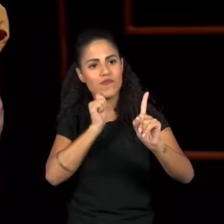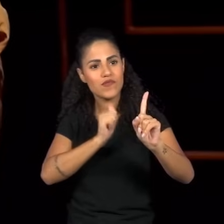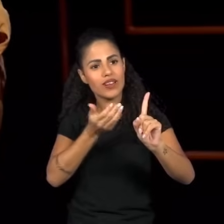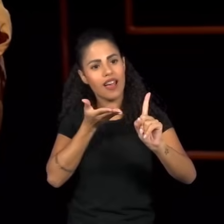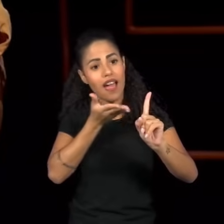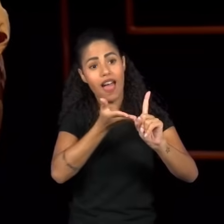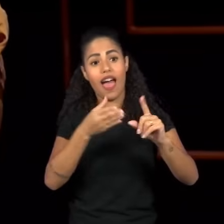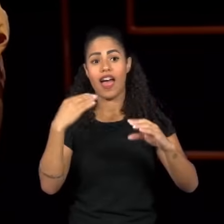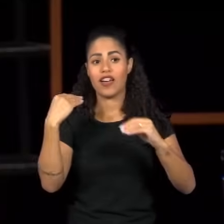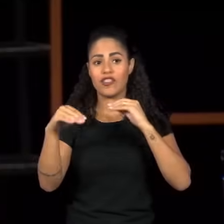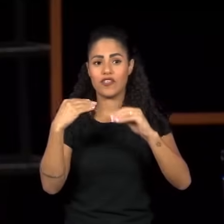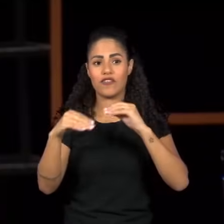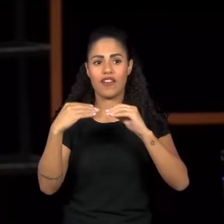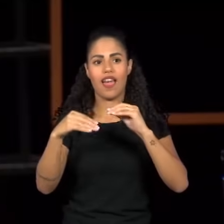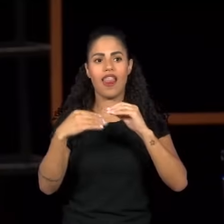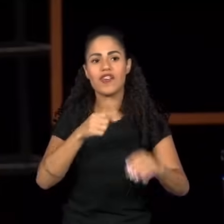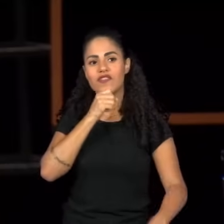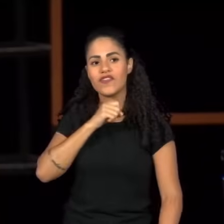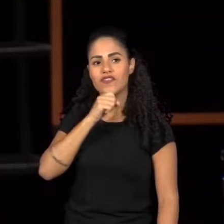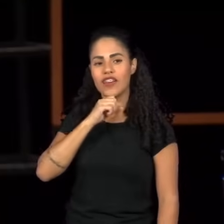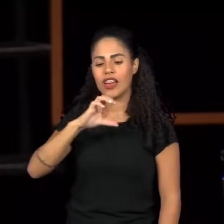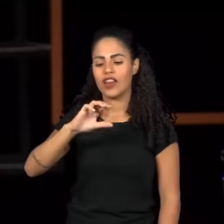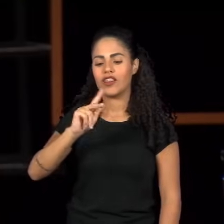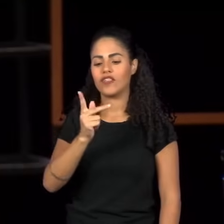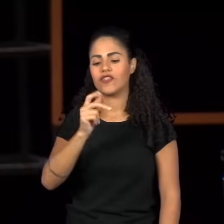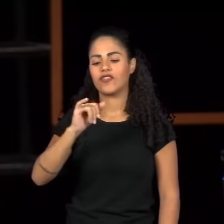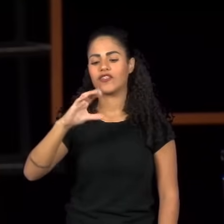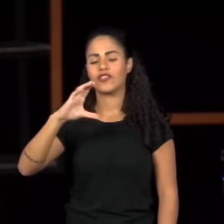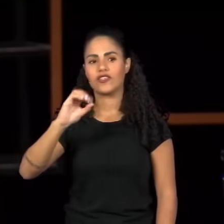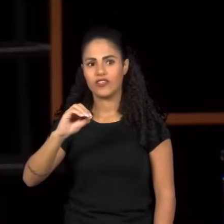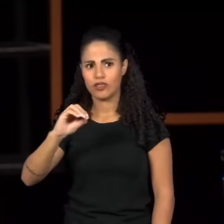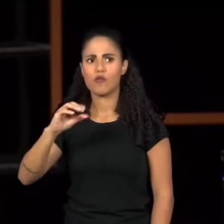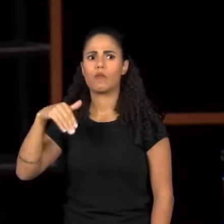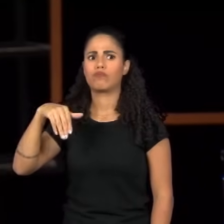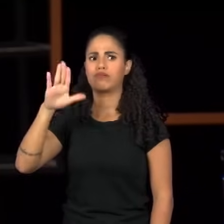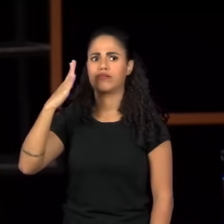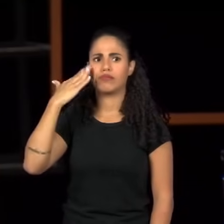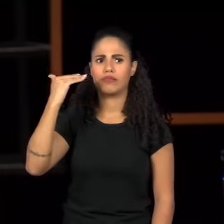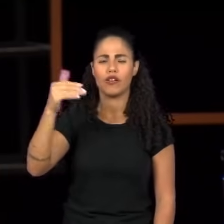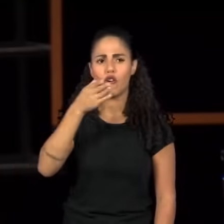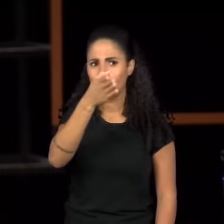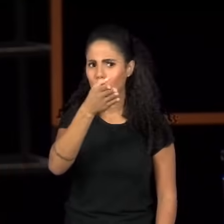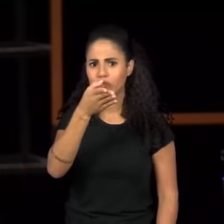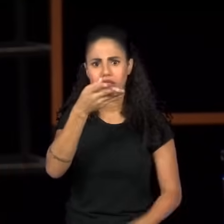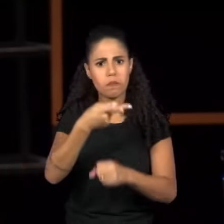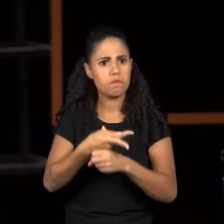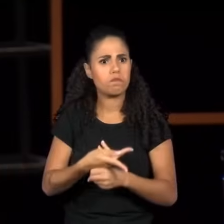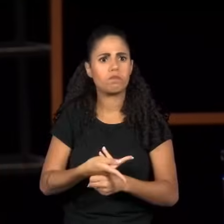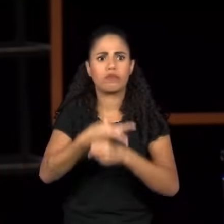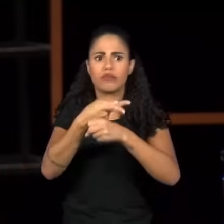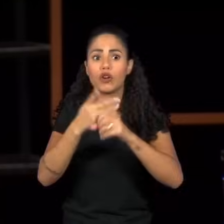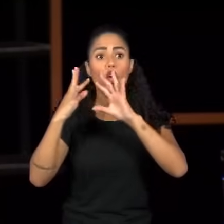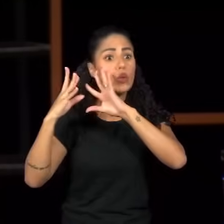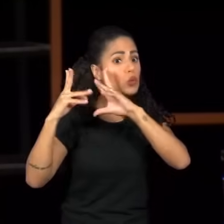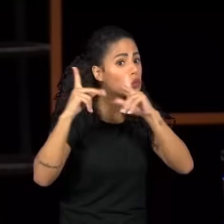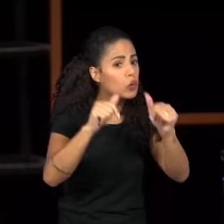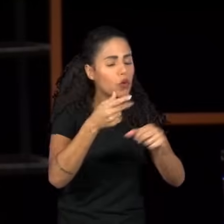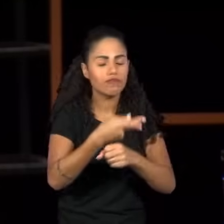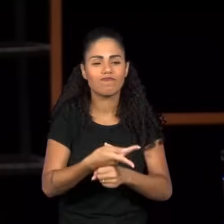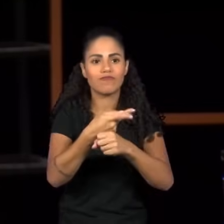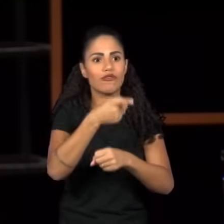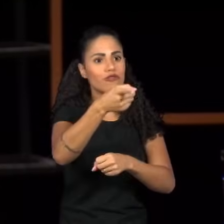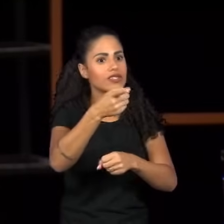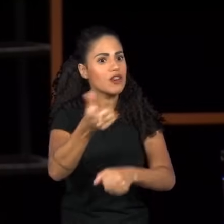na novela Velho Chico, por exemplo, te deu um enorme destaque. Você ganhou praticamente todos os prêmios de